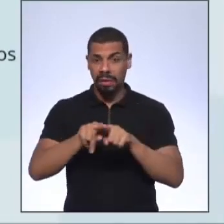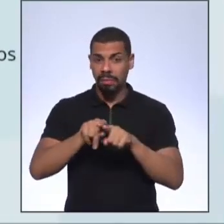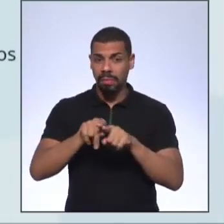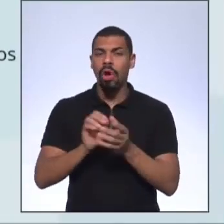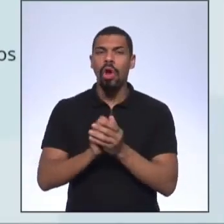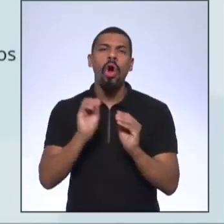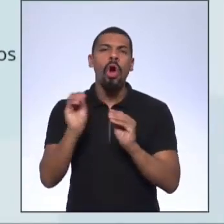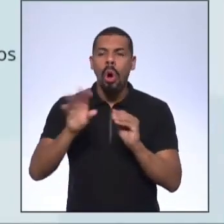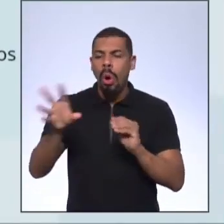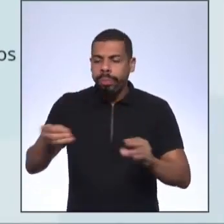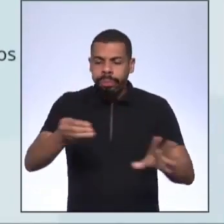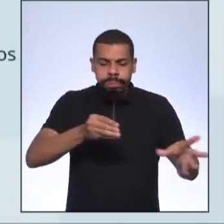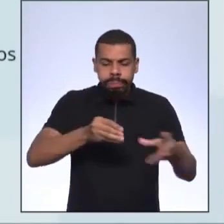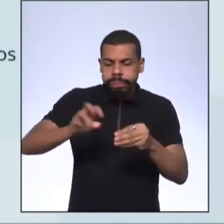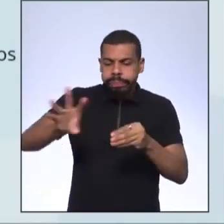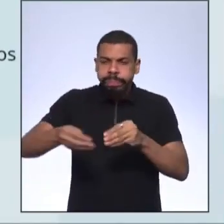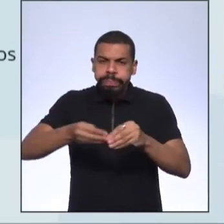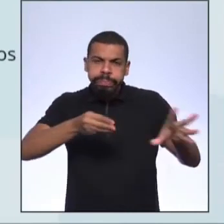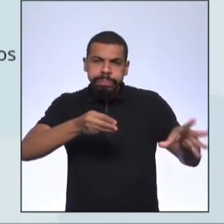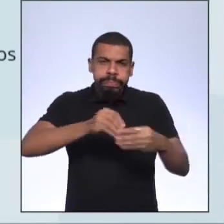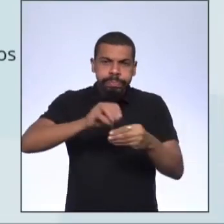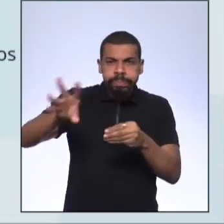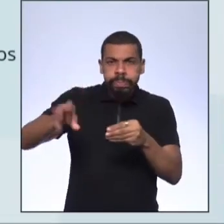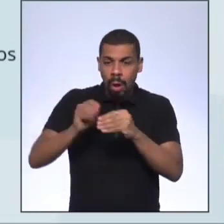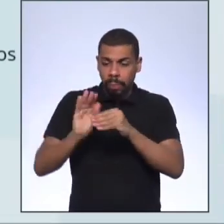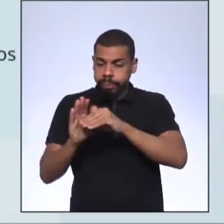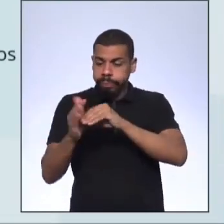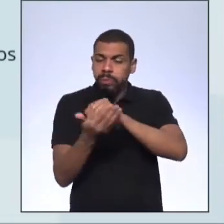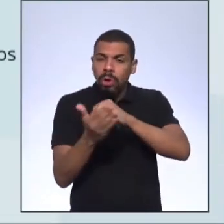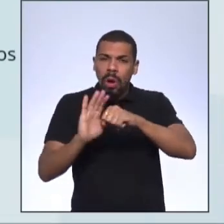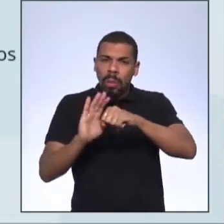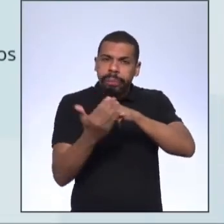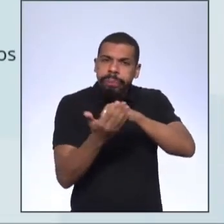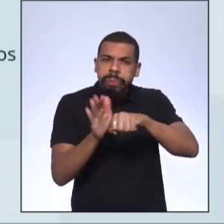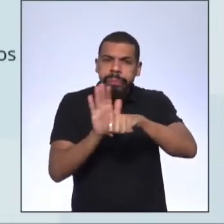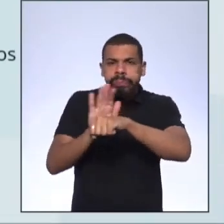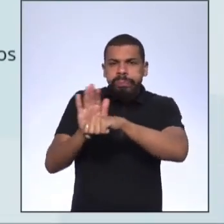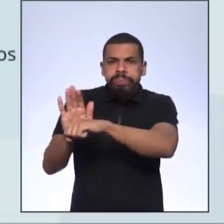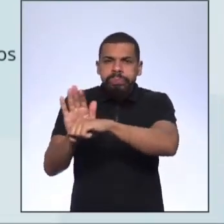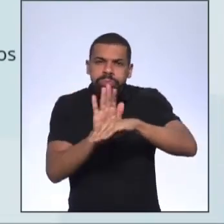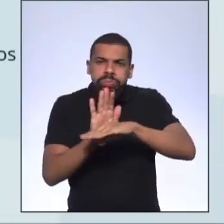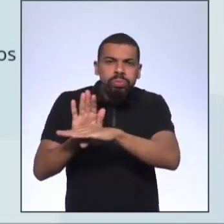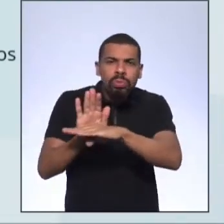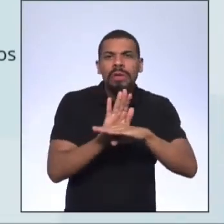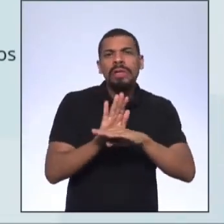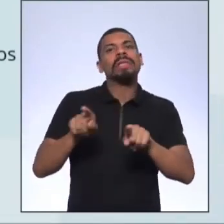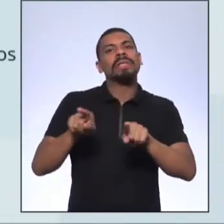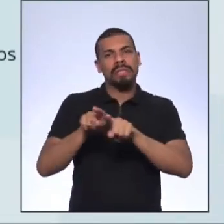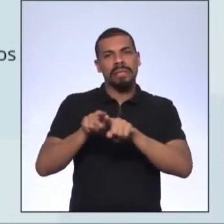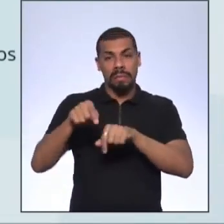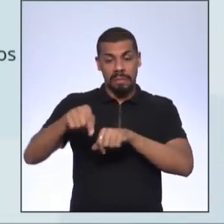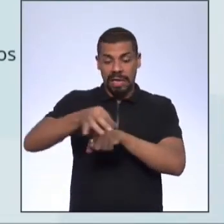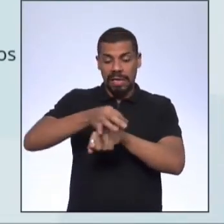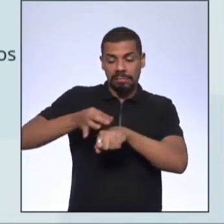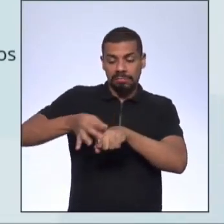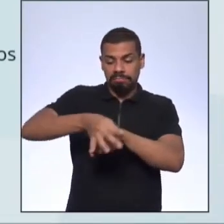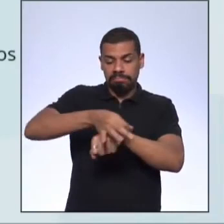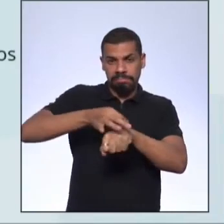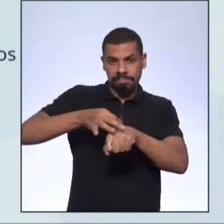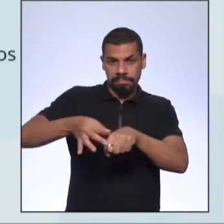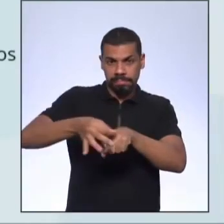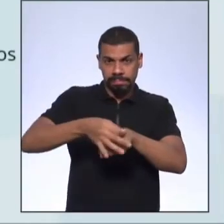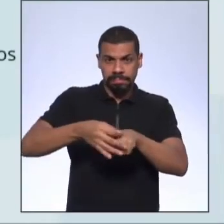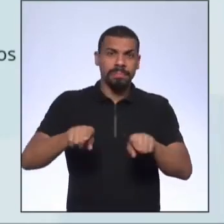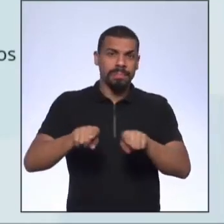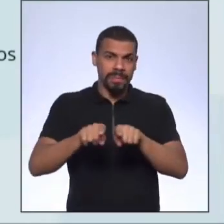vão formar uma forma de... uma proteção, né, Aline, ali para as bactérias, para essas células aí. Então, são